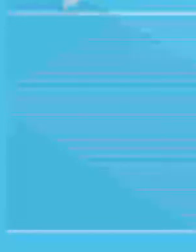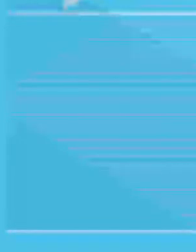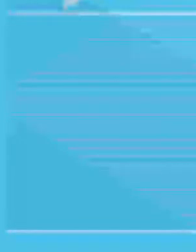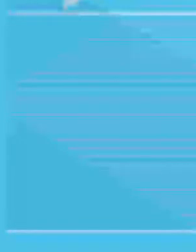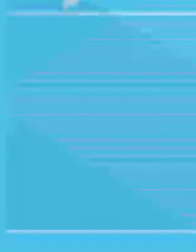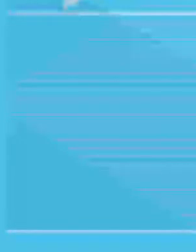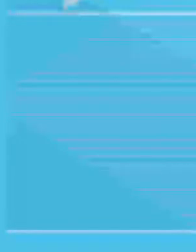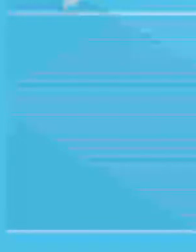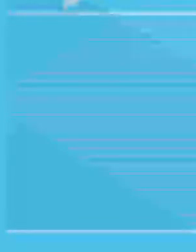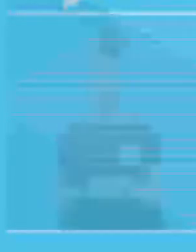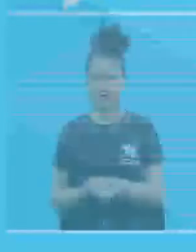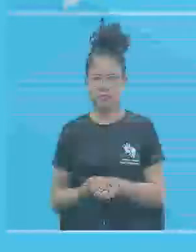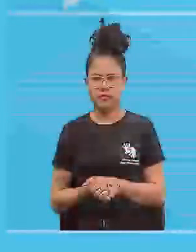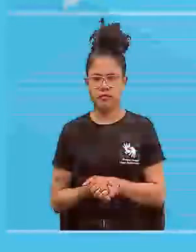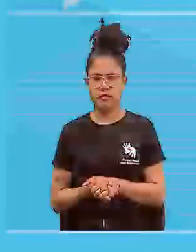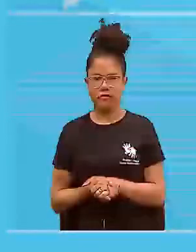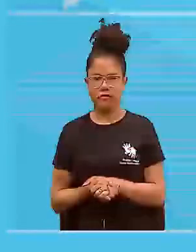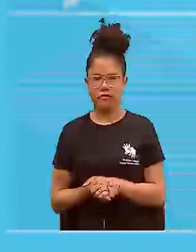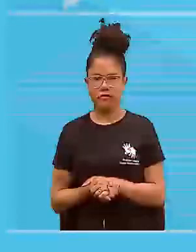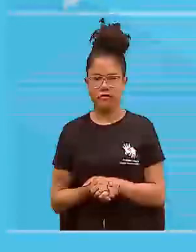ok ok